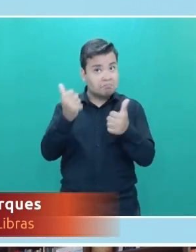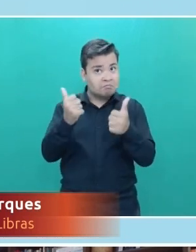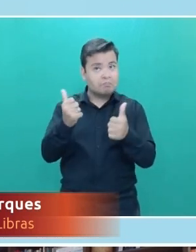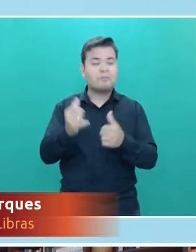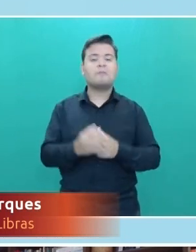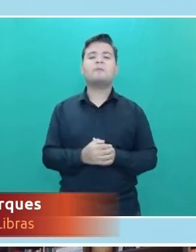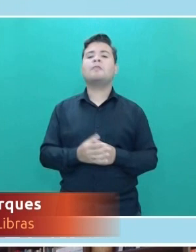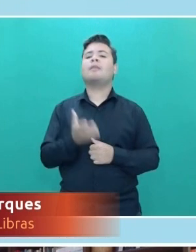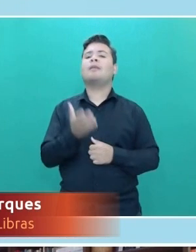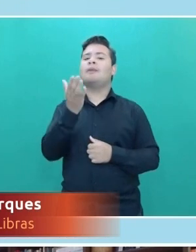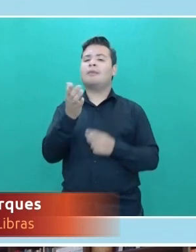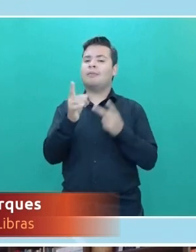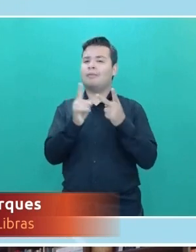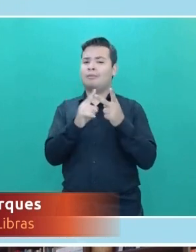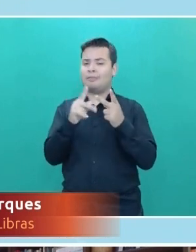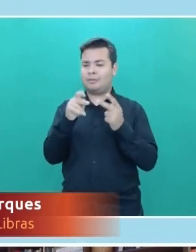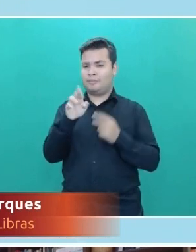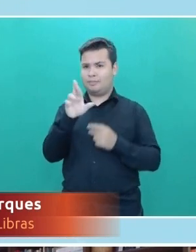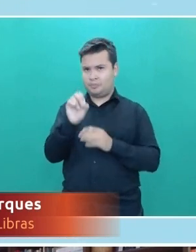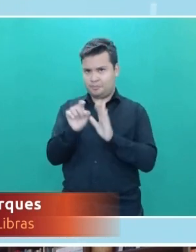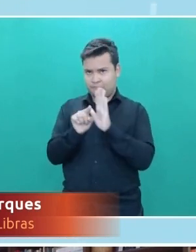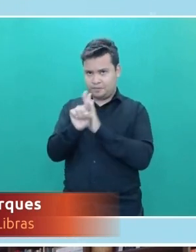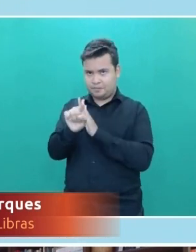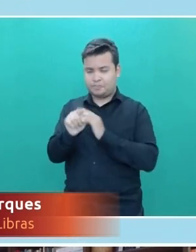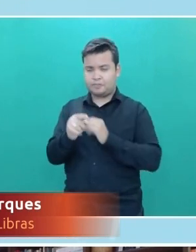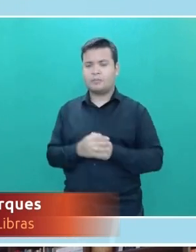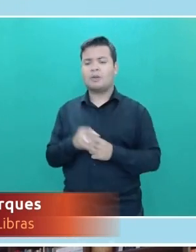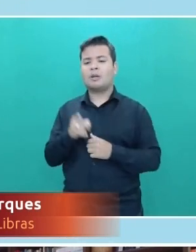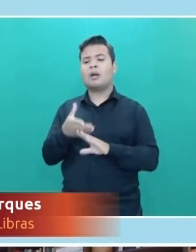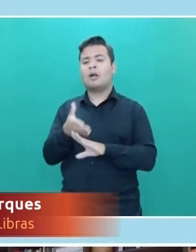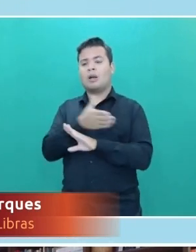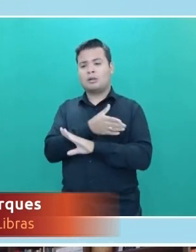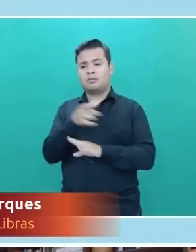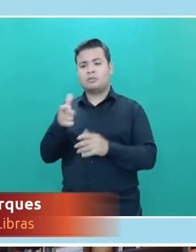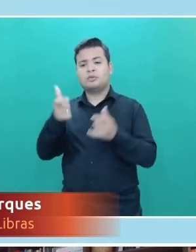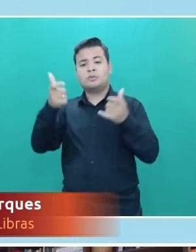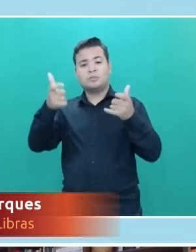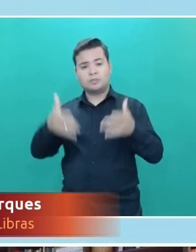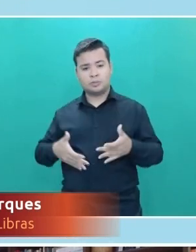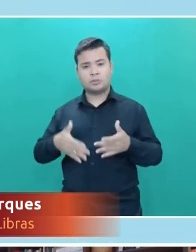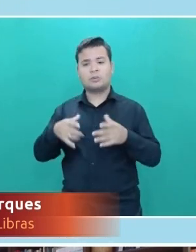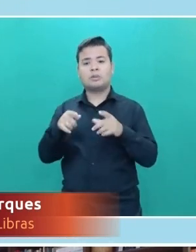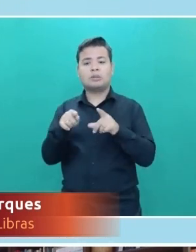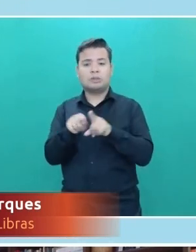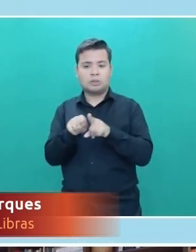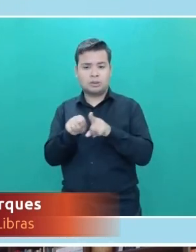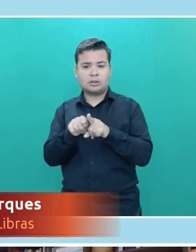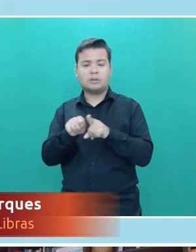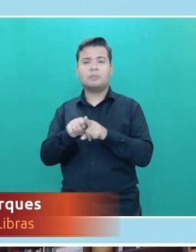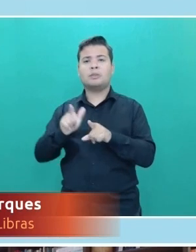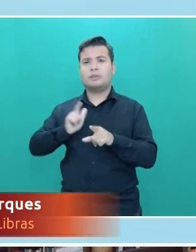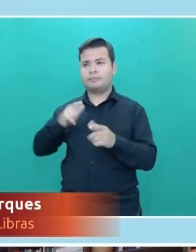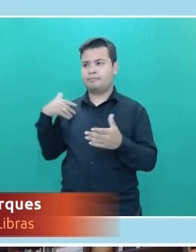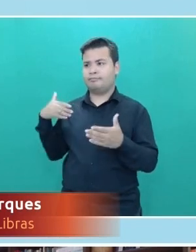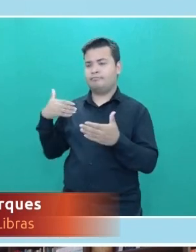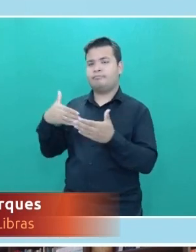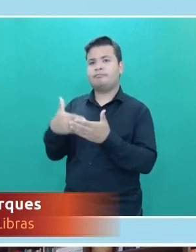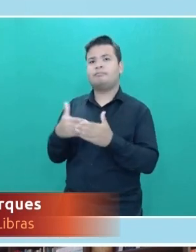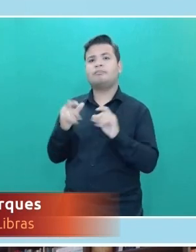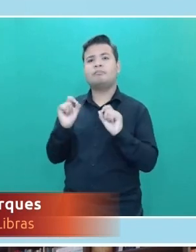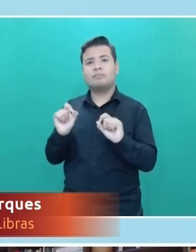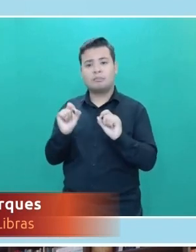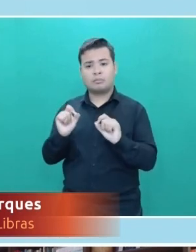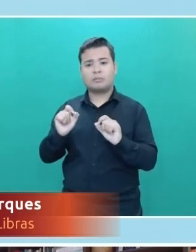em relação a uma outra questão que você até tinha citado e que também esteve em pauta nos últimos dias, a relação com